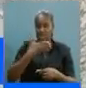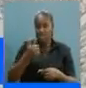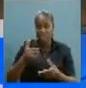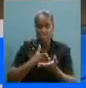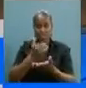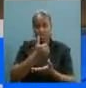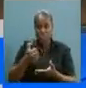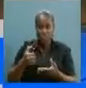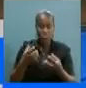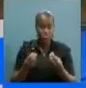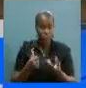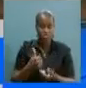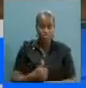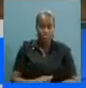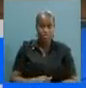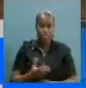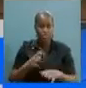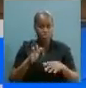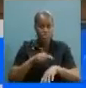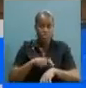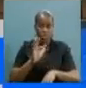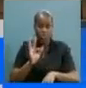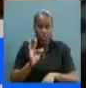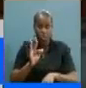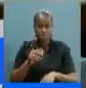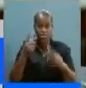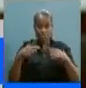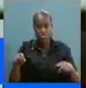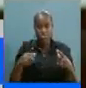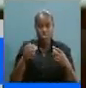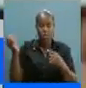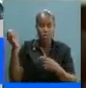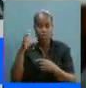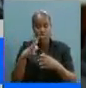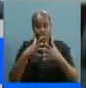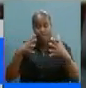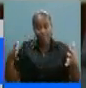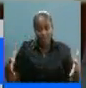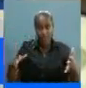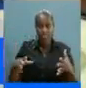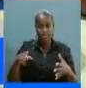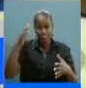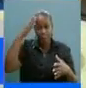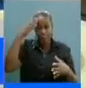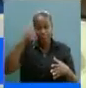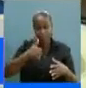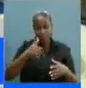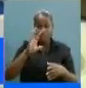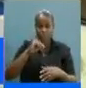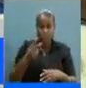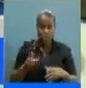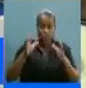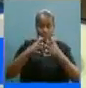E muito qualidade. Foram quase 4 horas de música e onde se projetaram grandes talentos de São Vicente. A grande